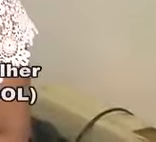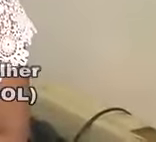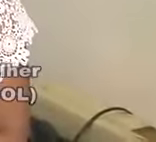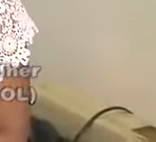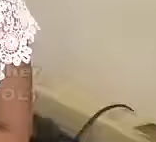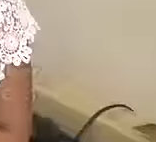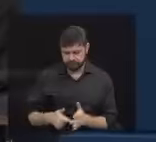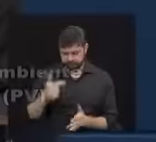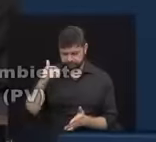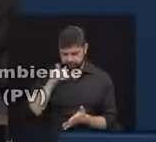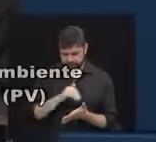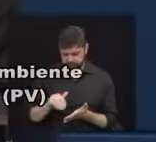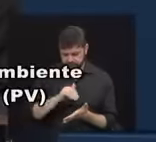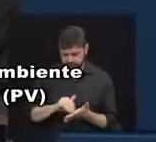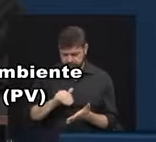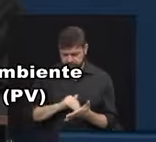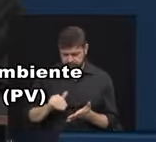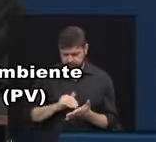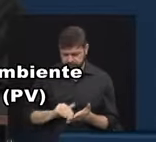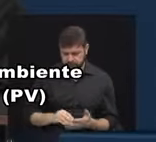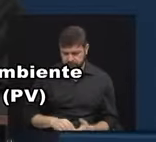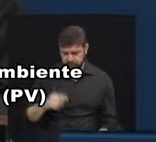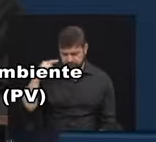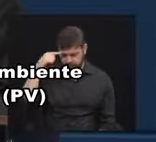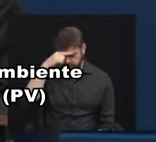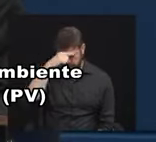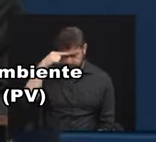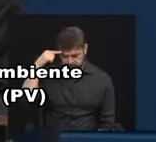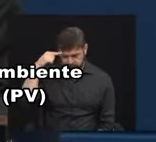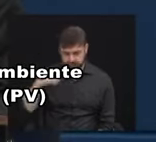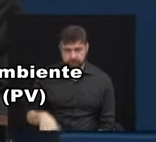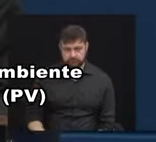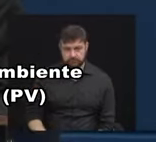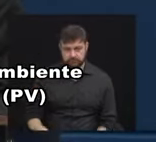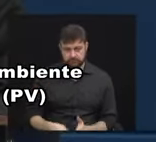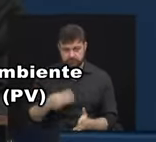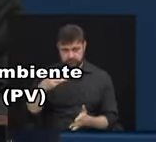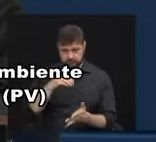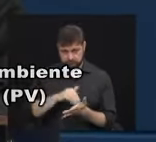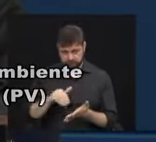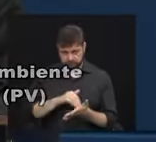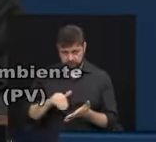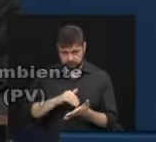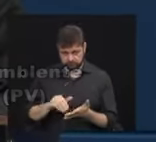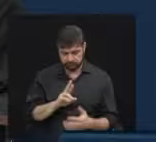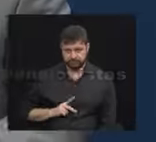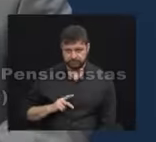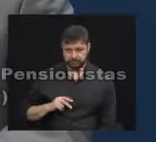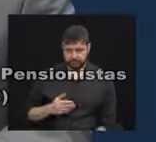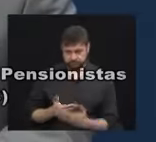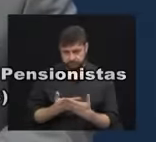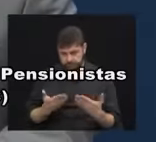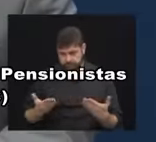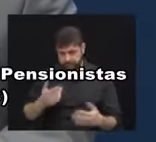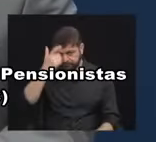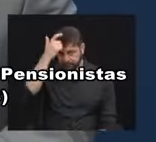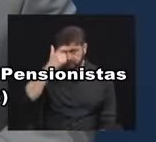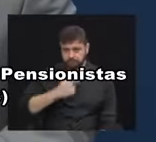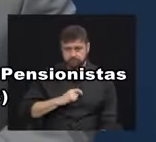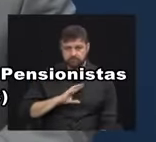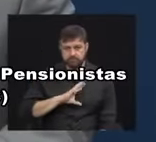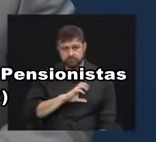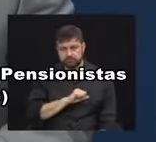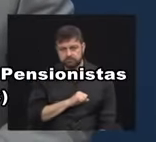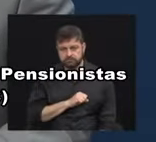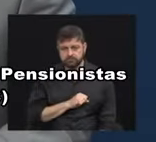Conte, do PSOL. A Comissão Permanente do Meio Ambiente continua com a presidência do vereador Luiz Carlos Rossini. Na Comissão Permanente dos